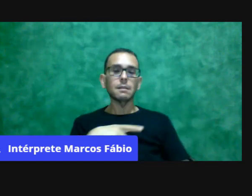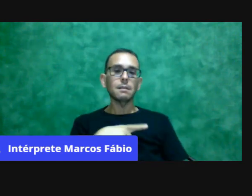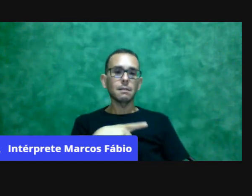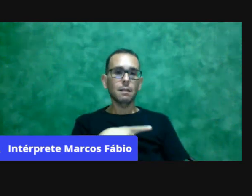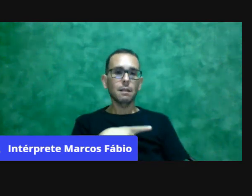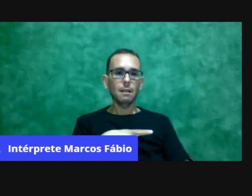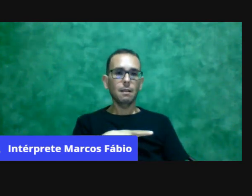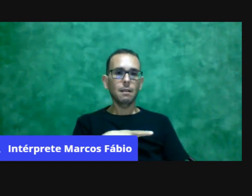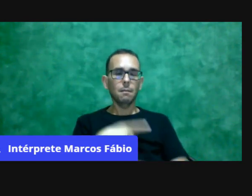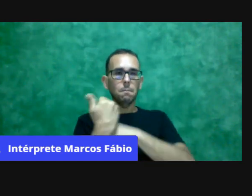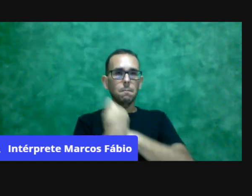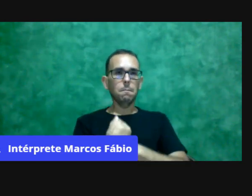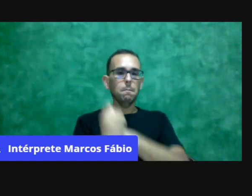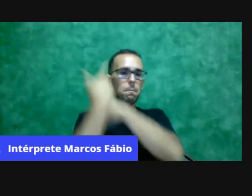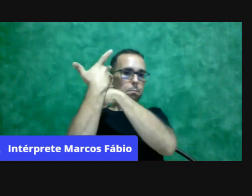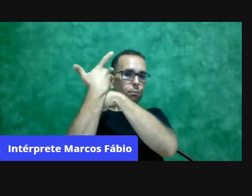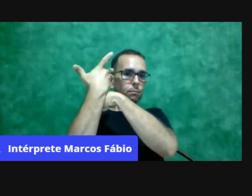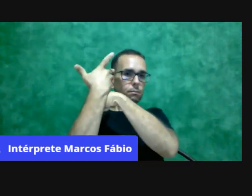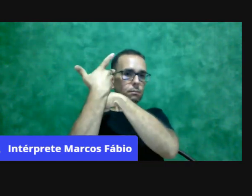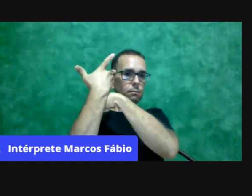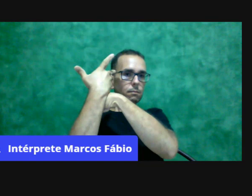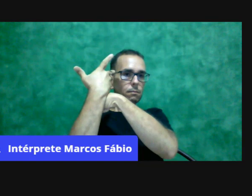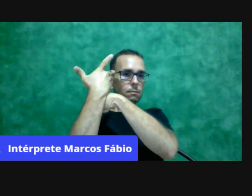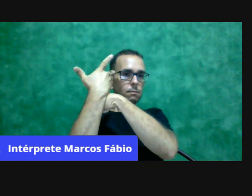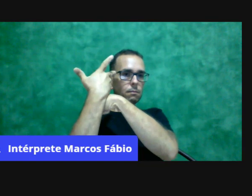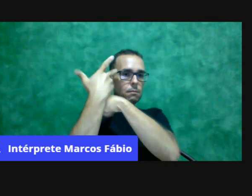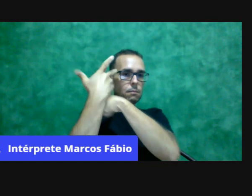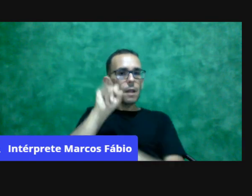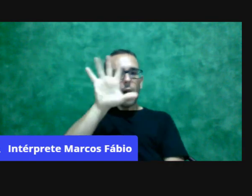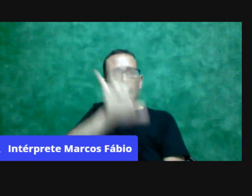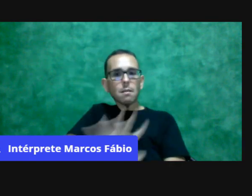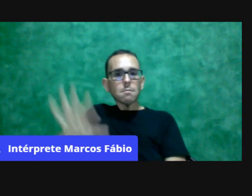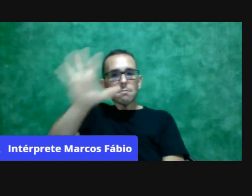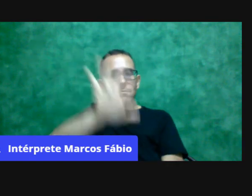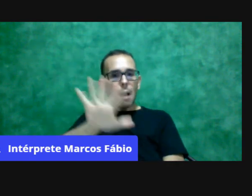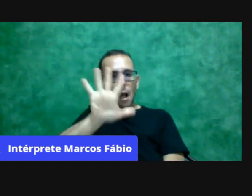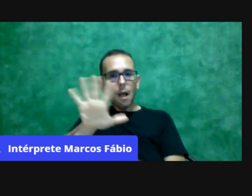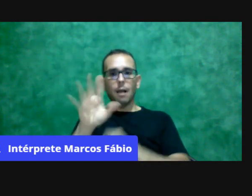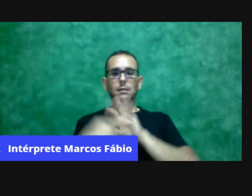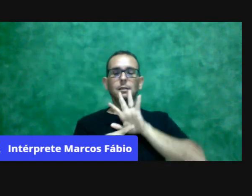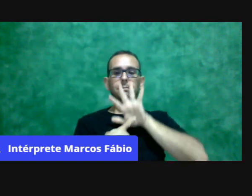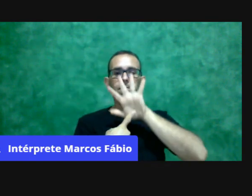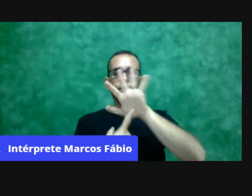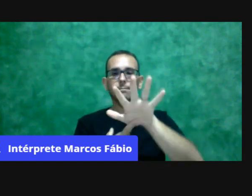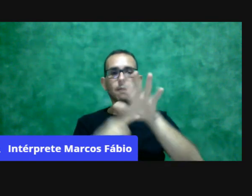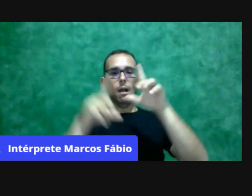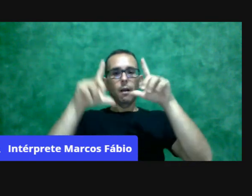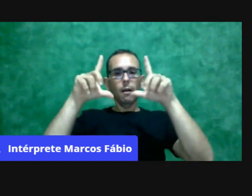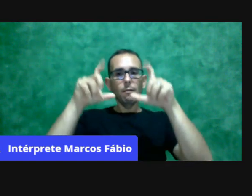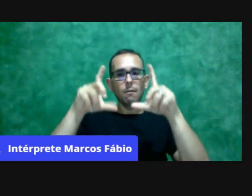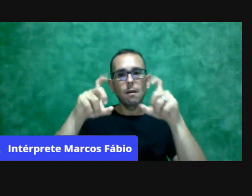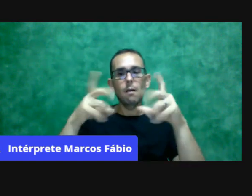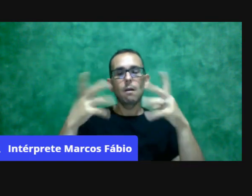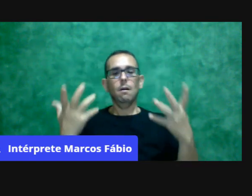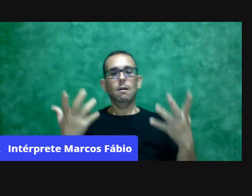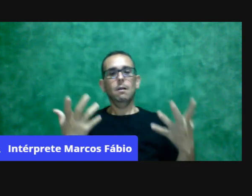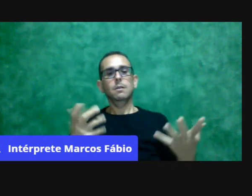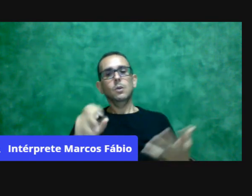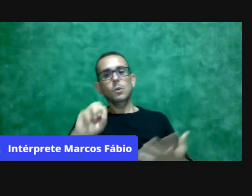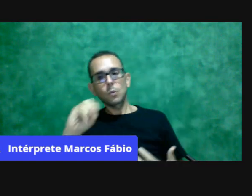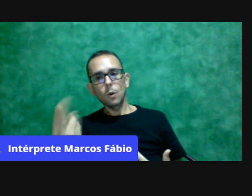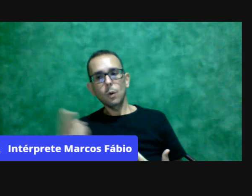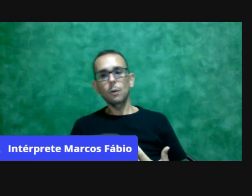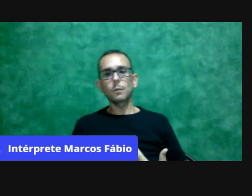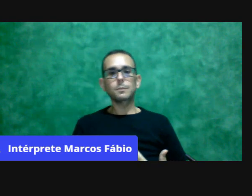de filmagem dessa imagem que eu quero mostrar, a foto, seja lá o que for,